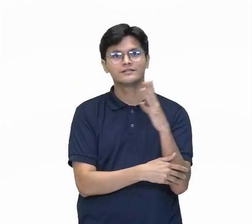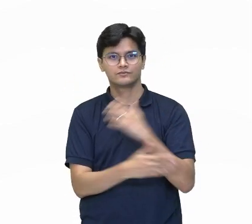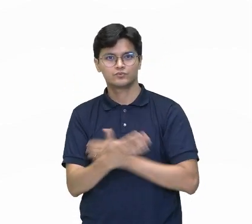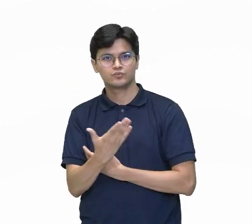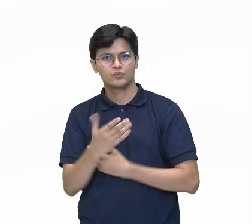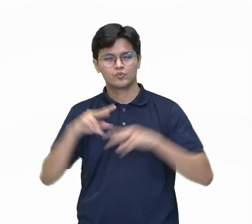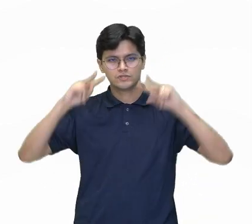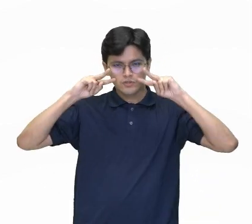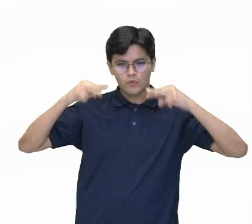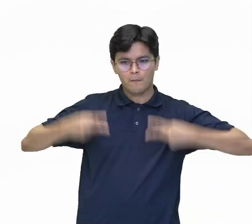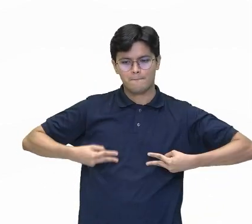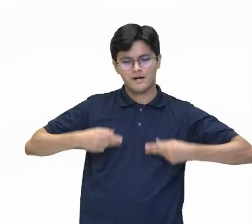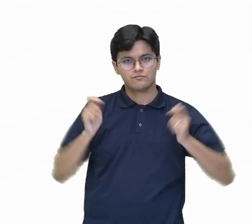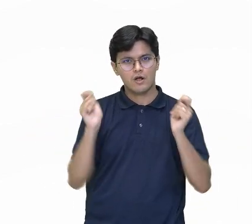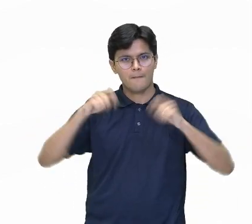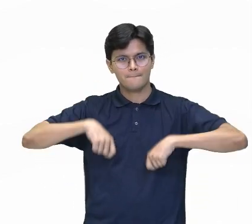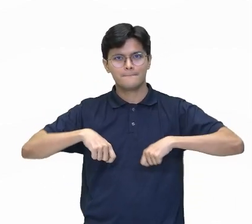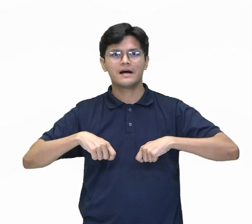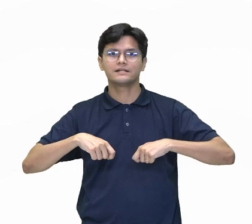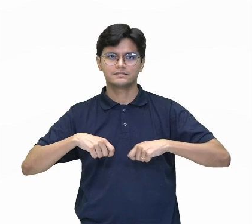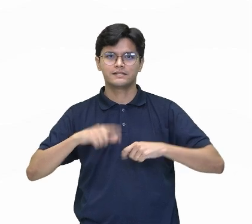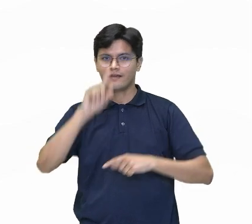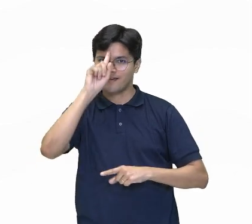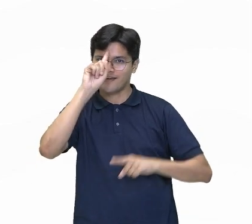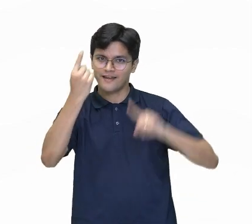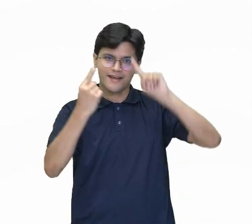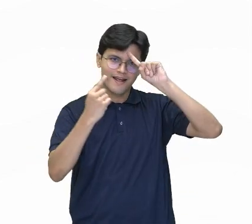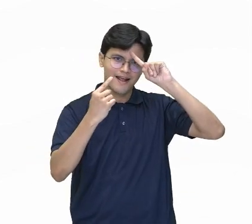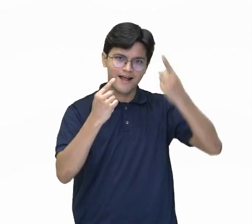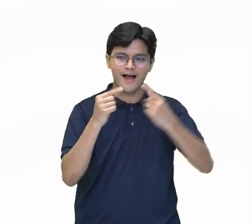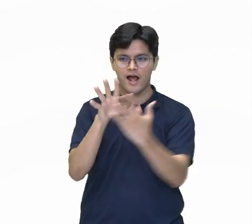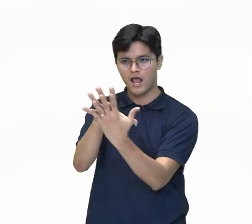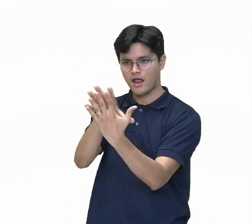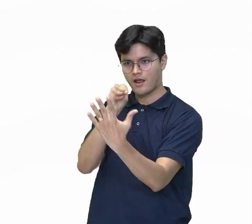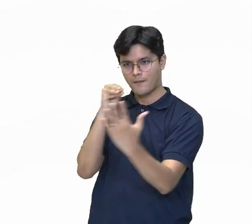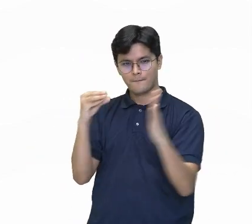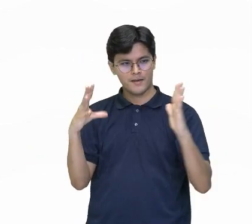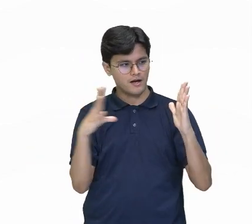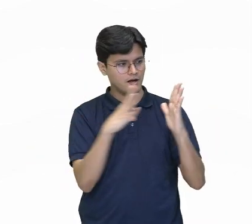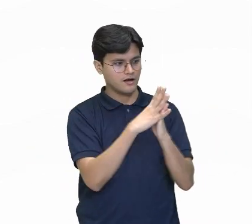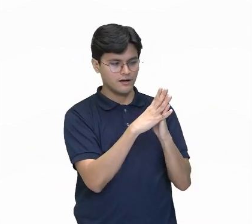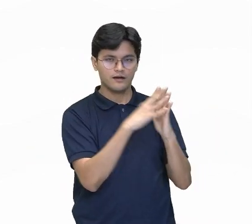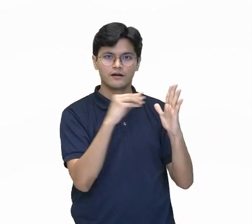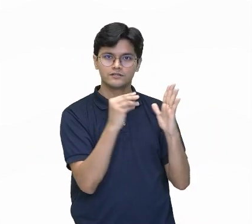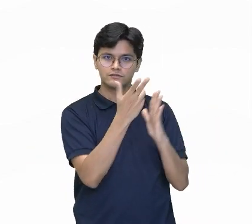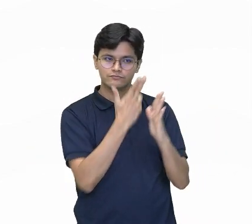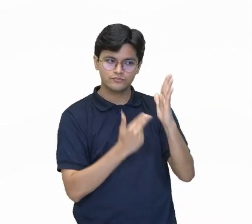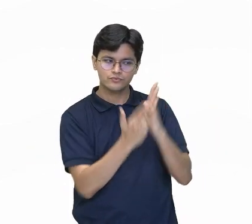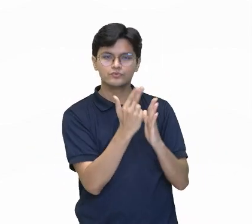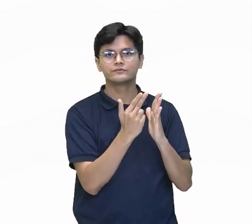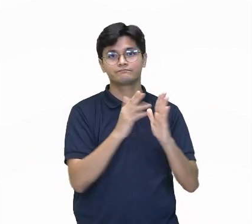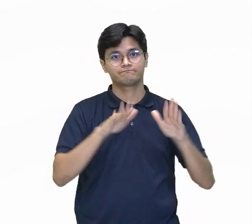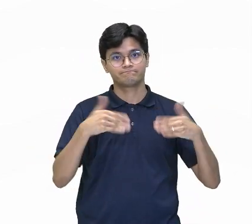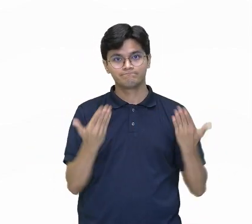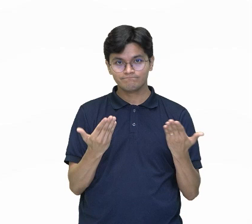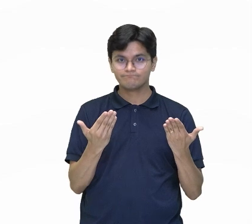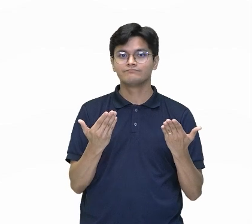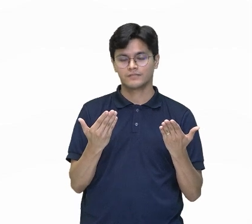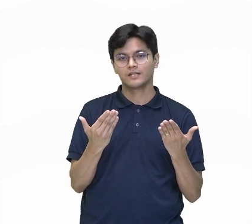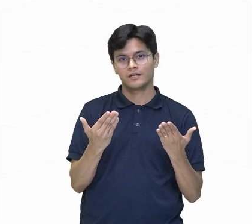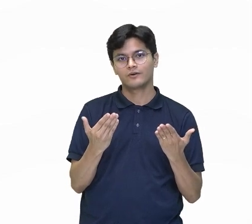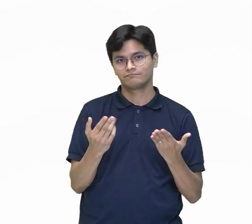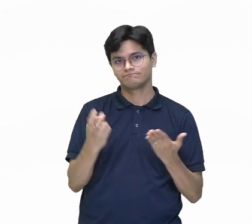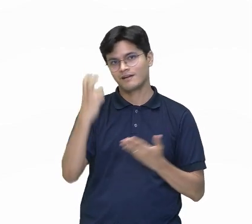então criar, ele vai reproduzir imagens, e aí a inteligência humana, ela é muito, né? Ela